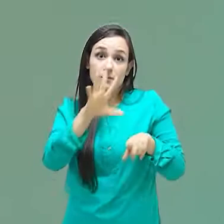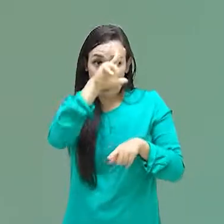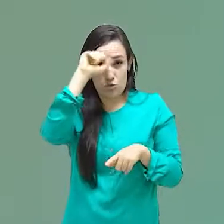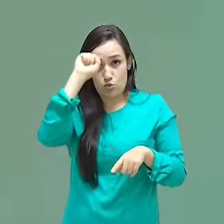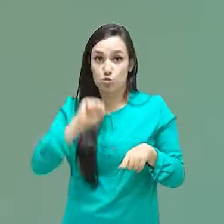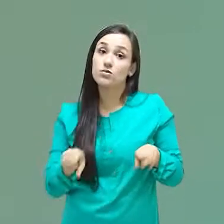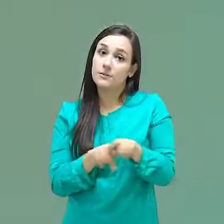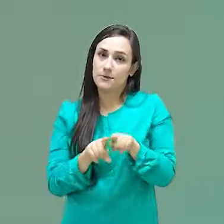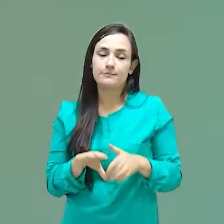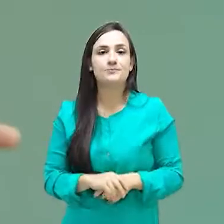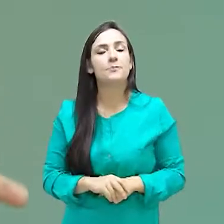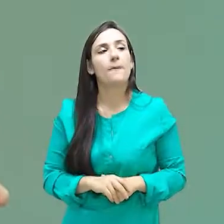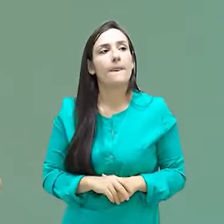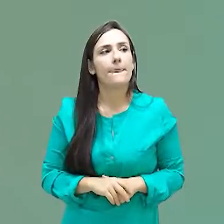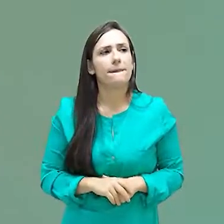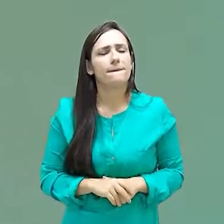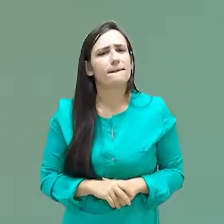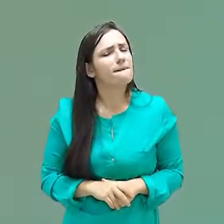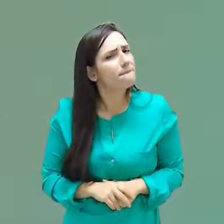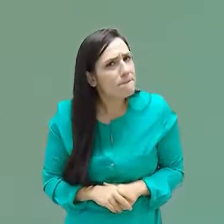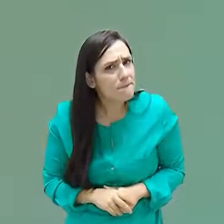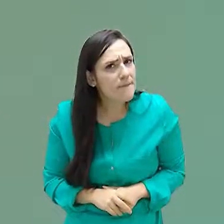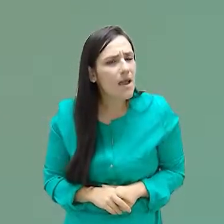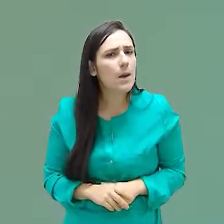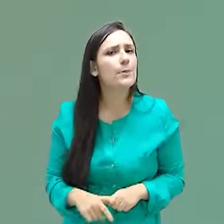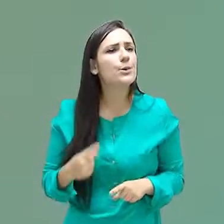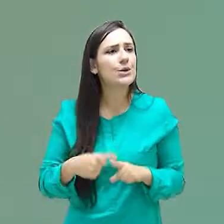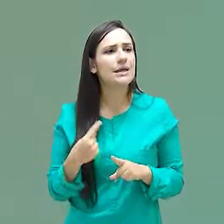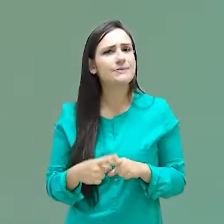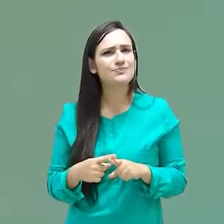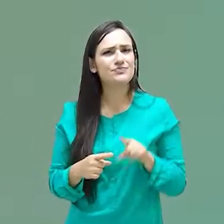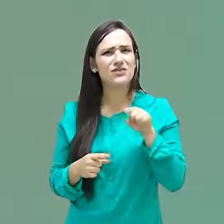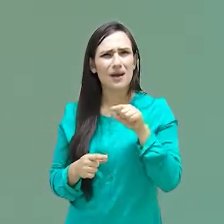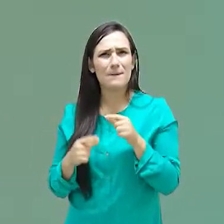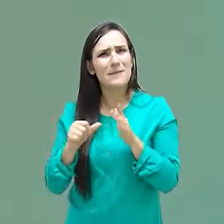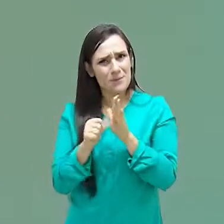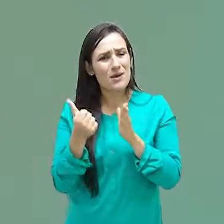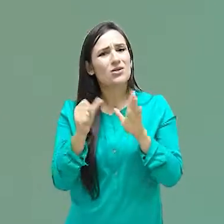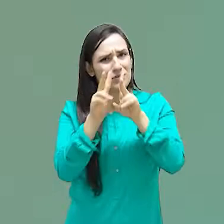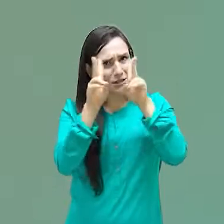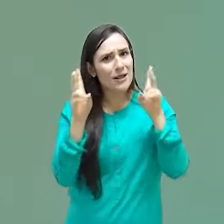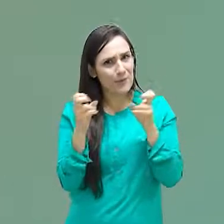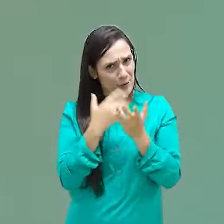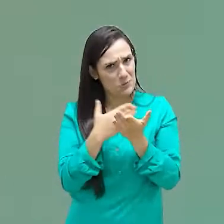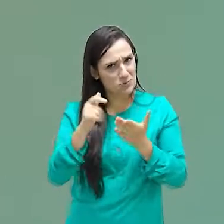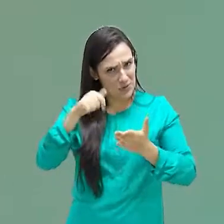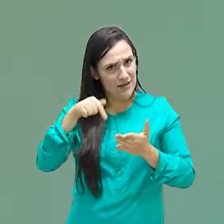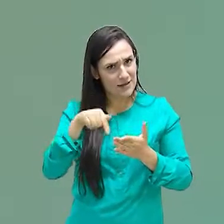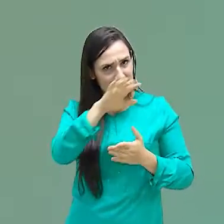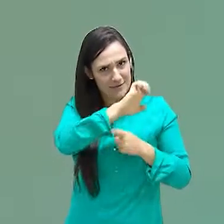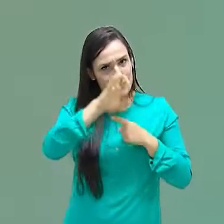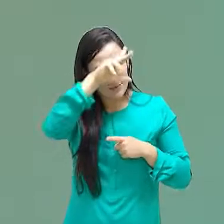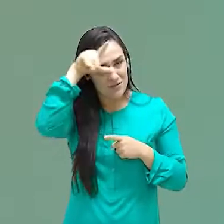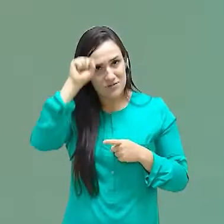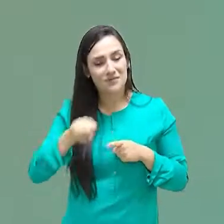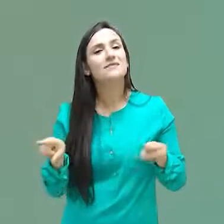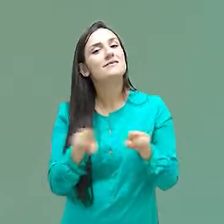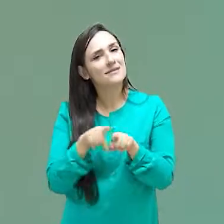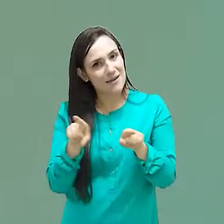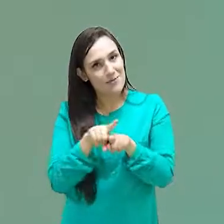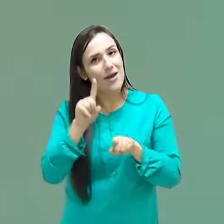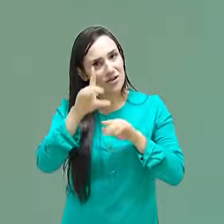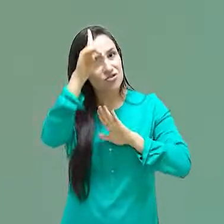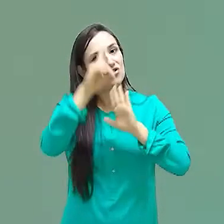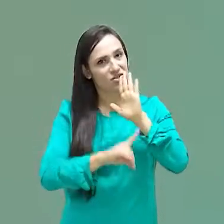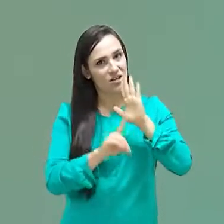essa inspiração ela veio justamente pelo tema também, porque uma das primeiras consolidações que foram publicadas aqui em Mato Grosso do Sul